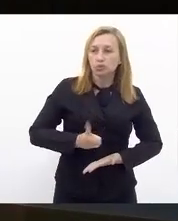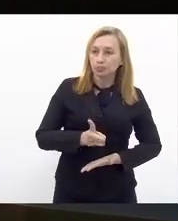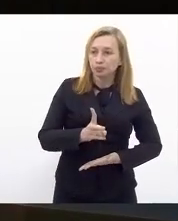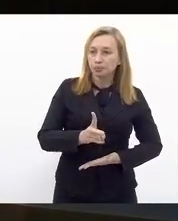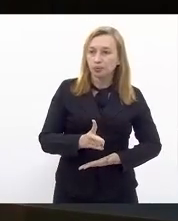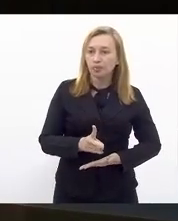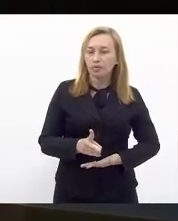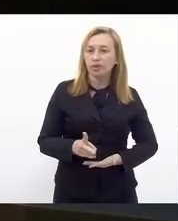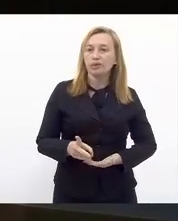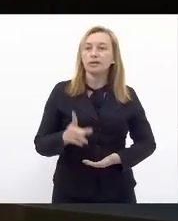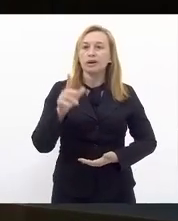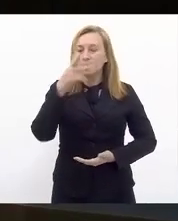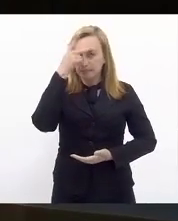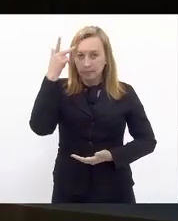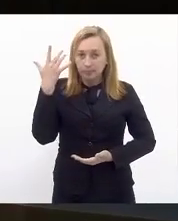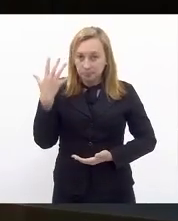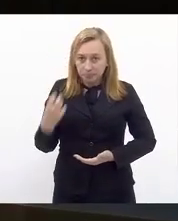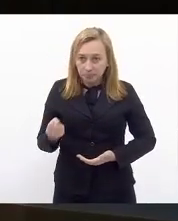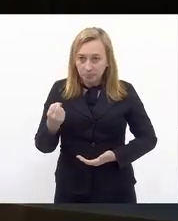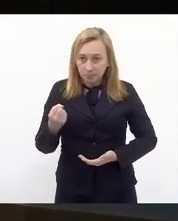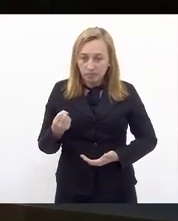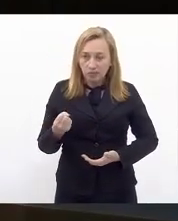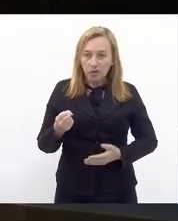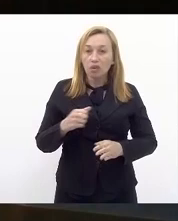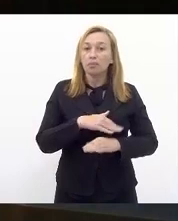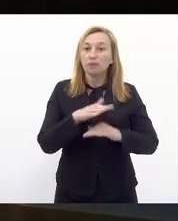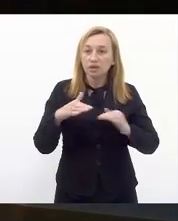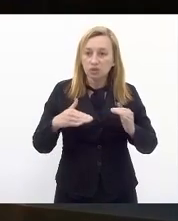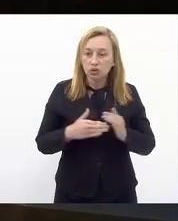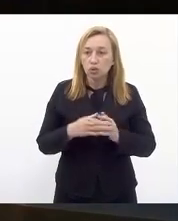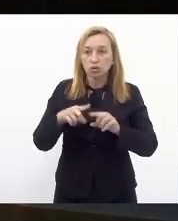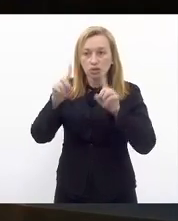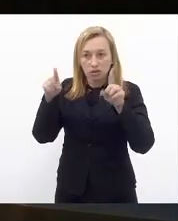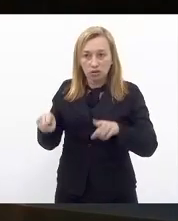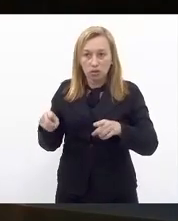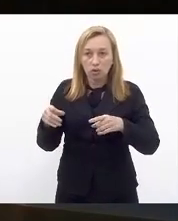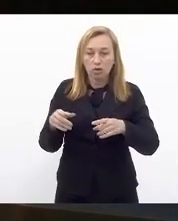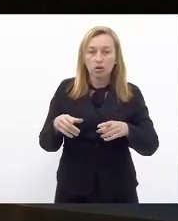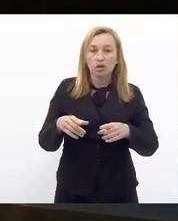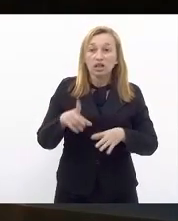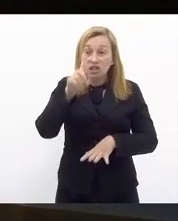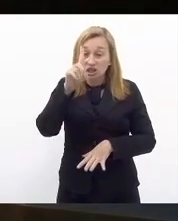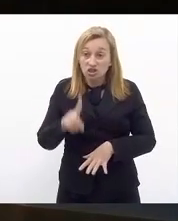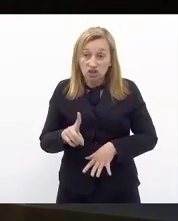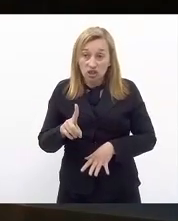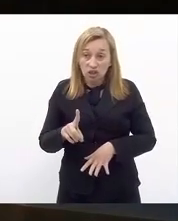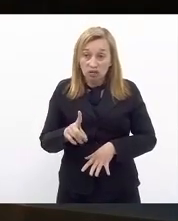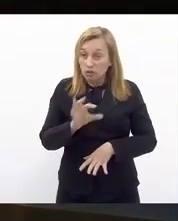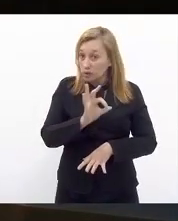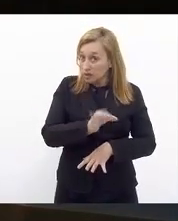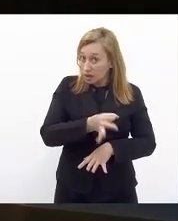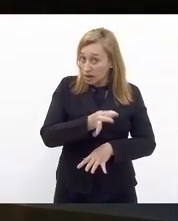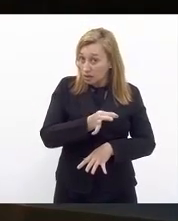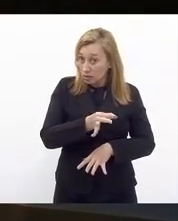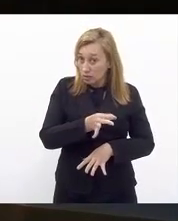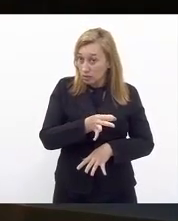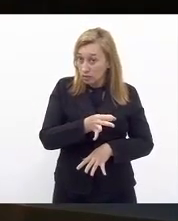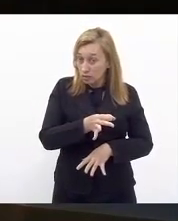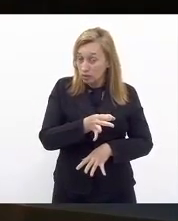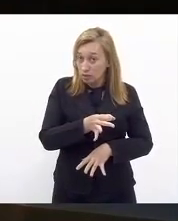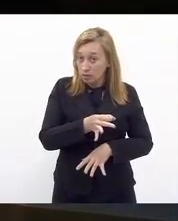para de pensões e para todos os servidores aqueles que têm o direito adquirido é